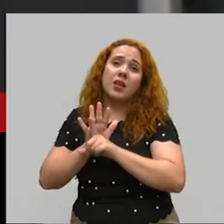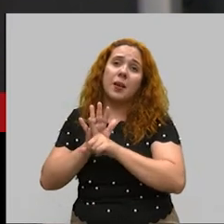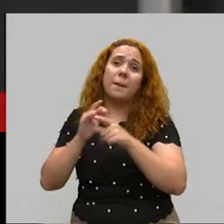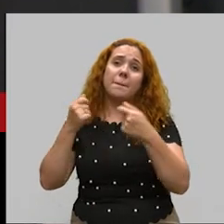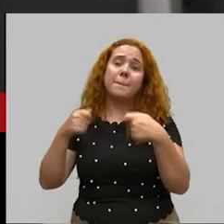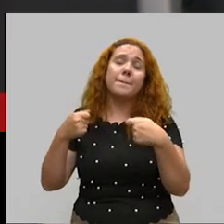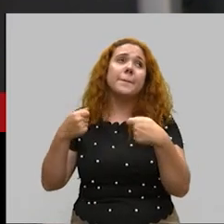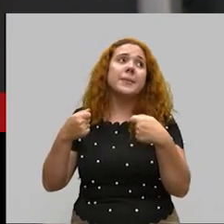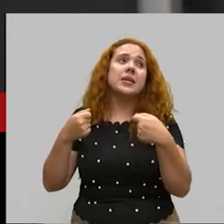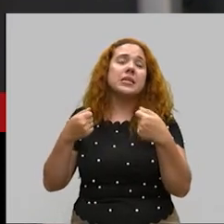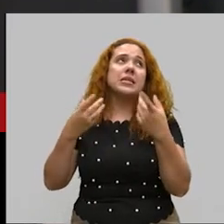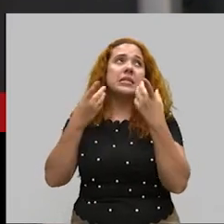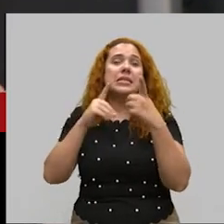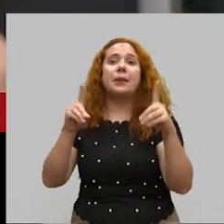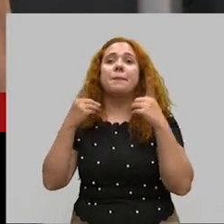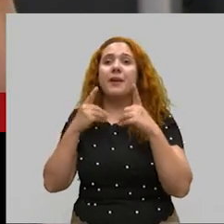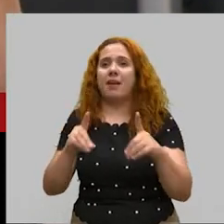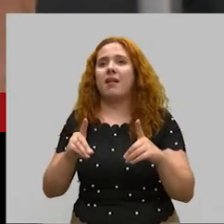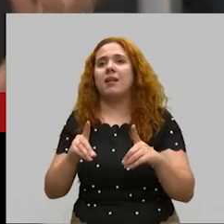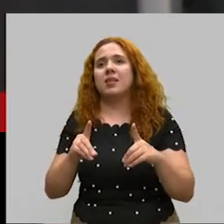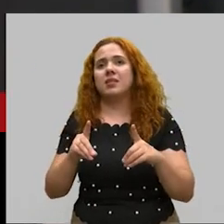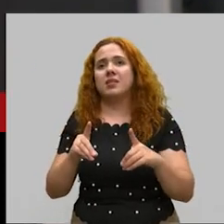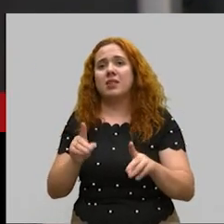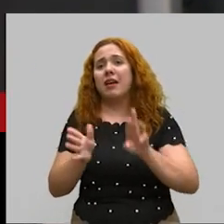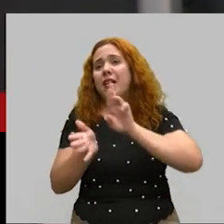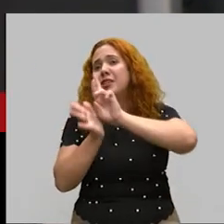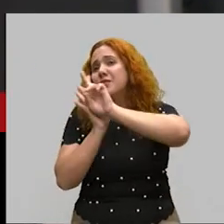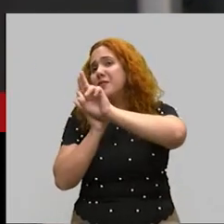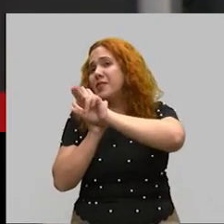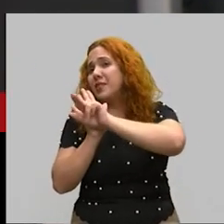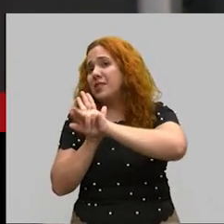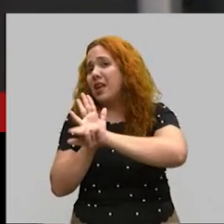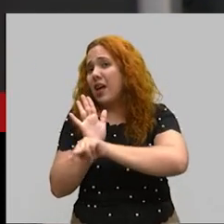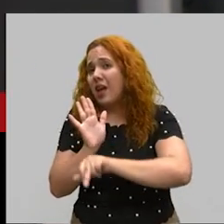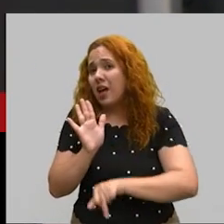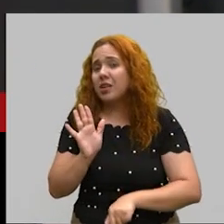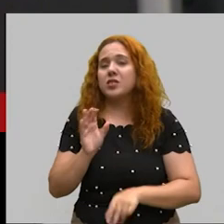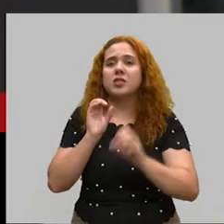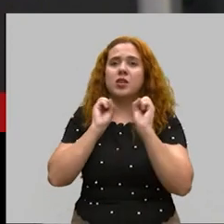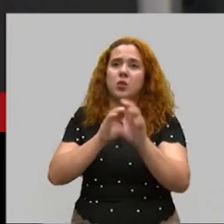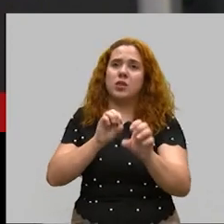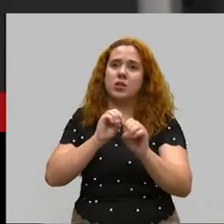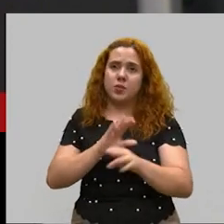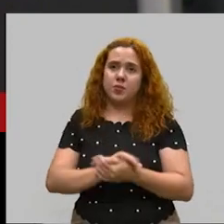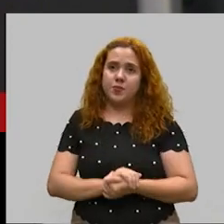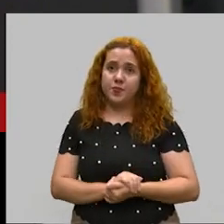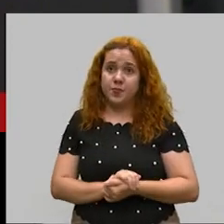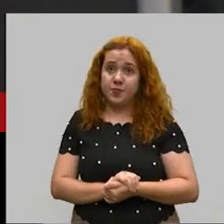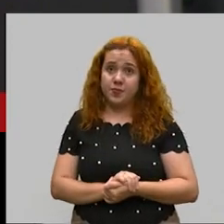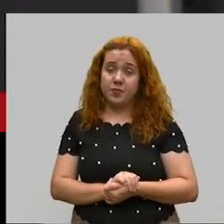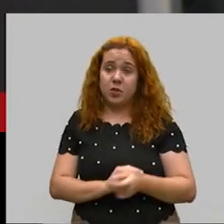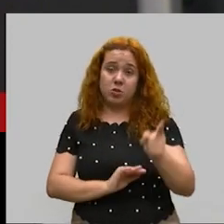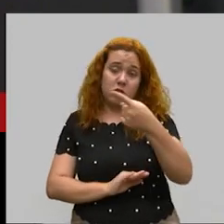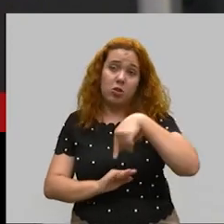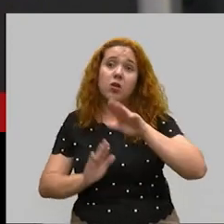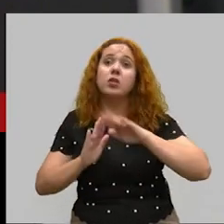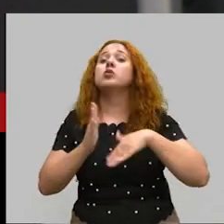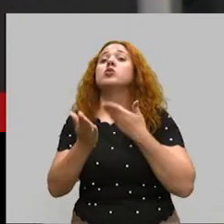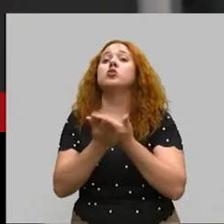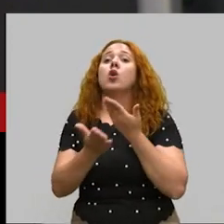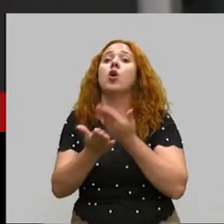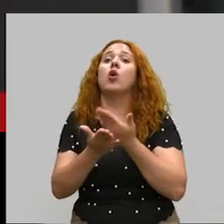debate da Educação do campo a diversidade da Educação do campo eh nossas escolas do campo